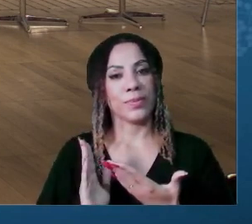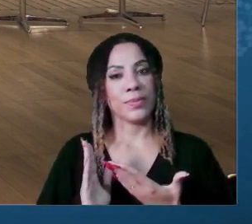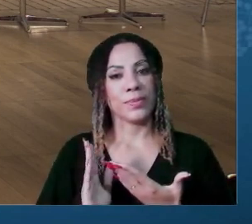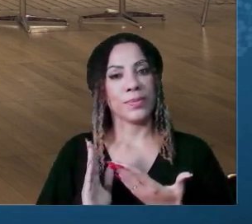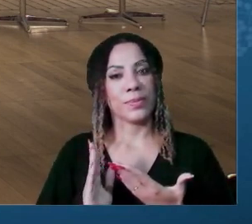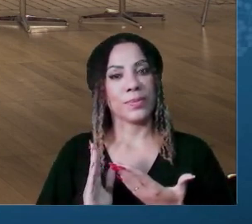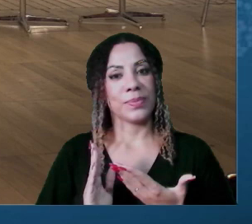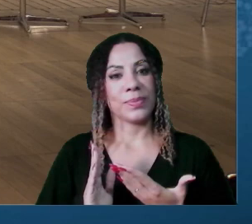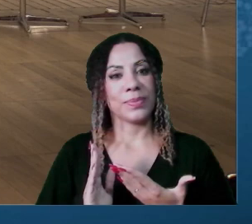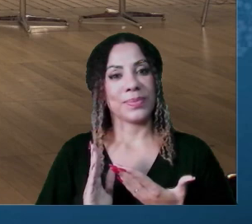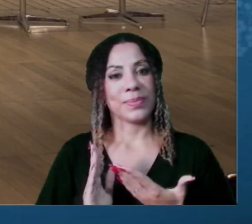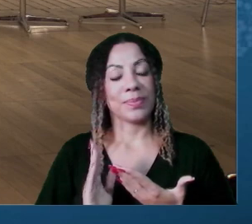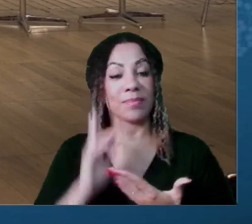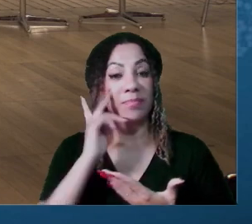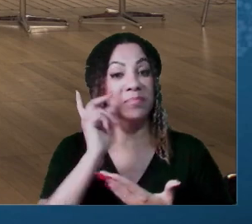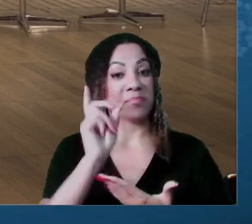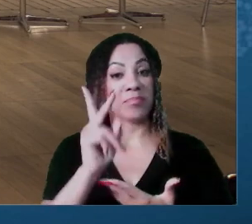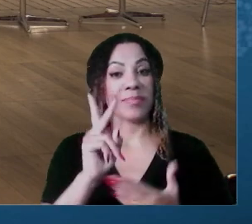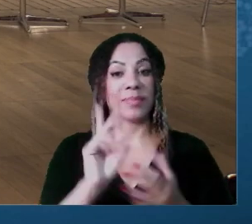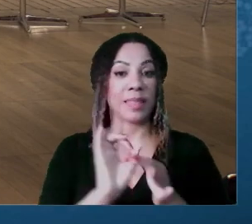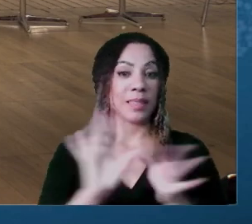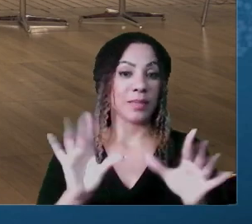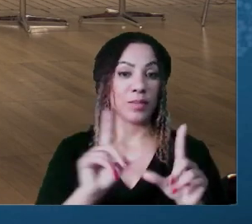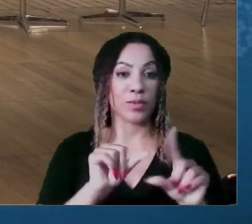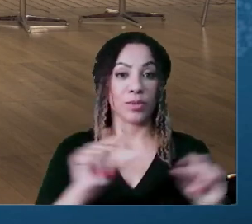Você que sabe, escolhe.